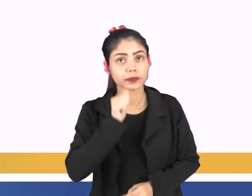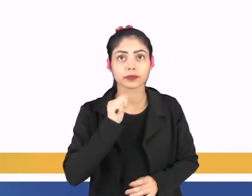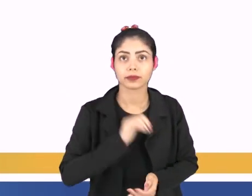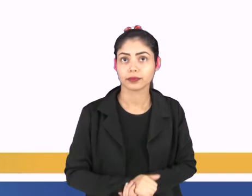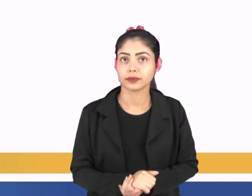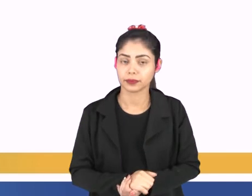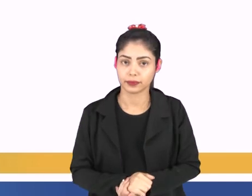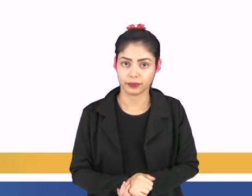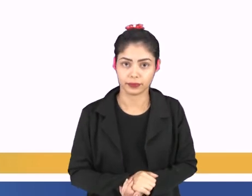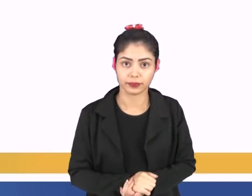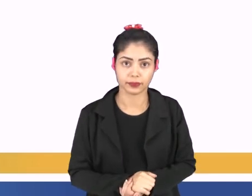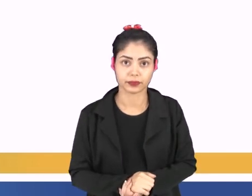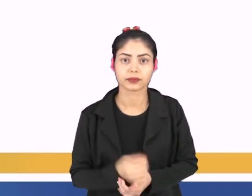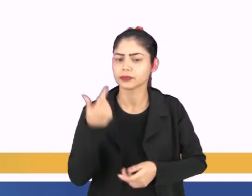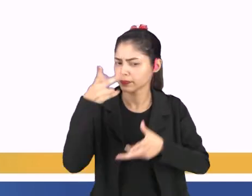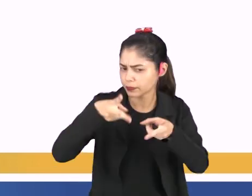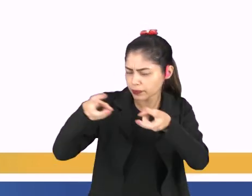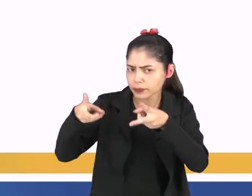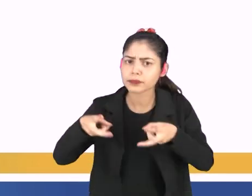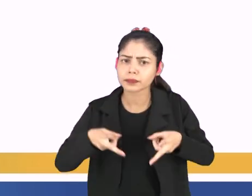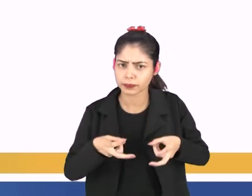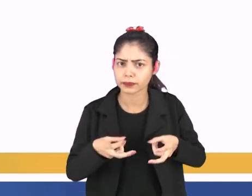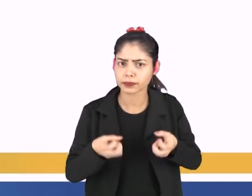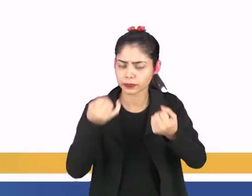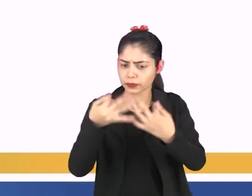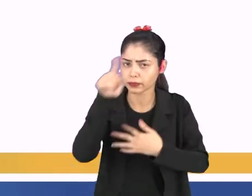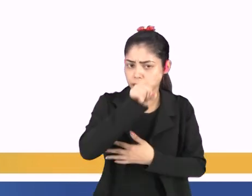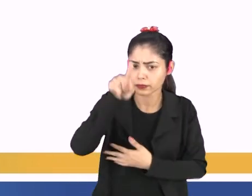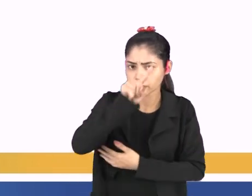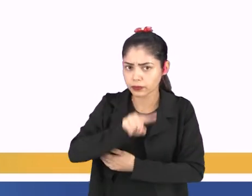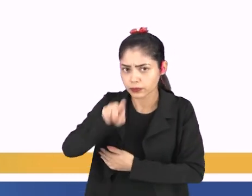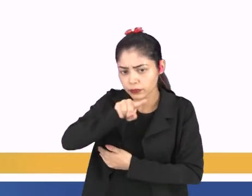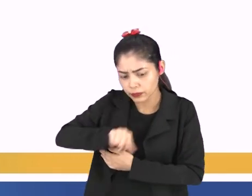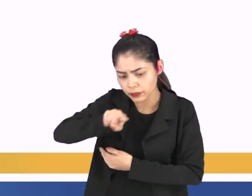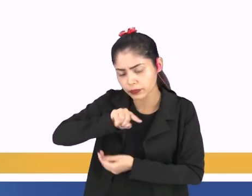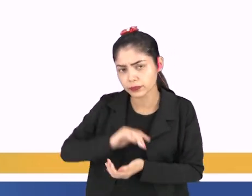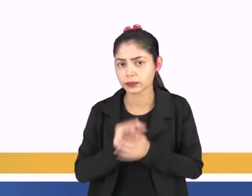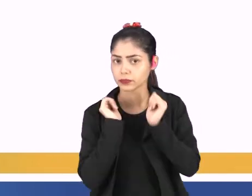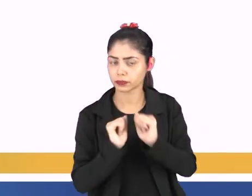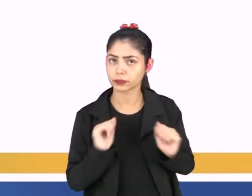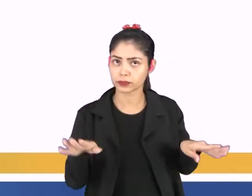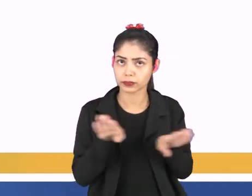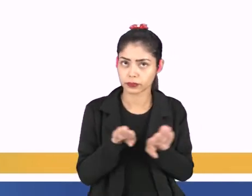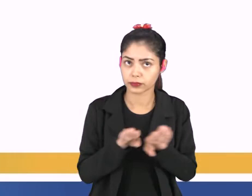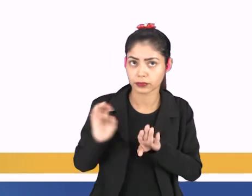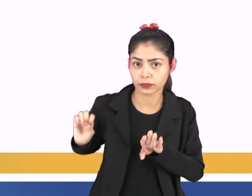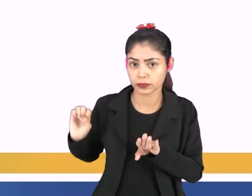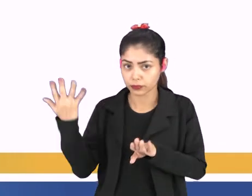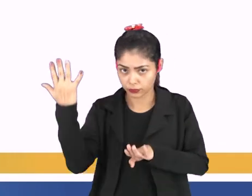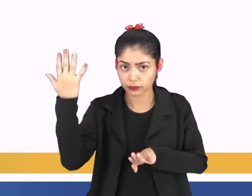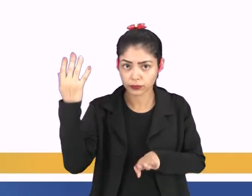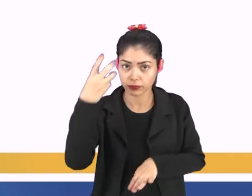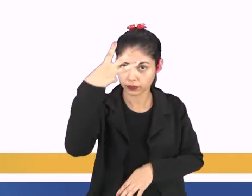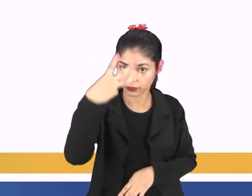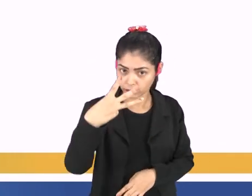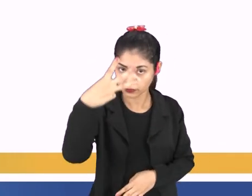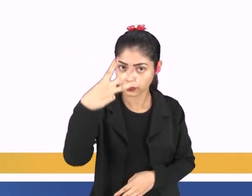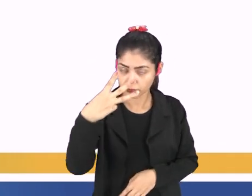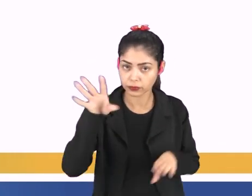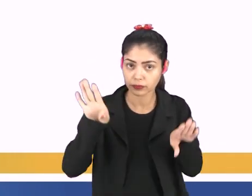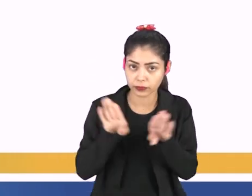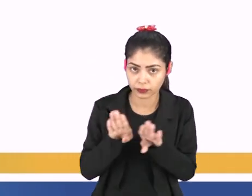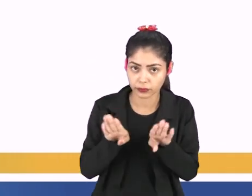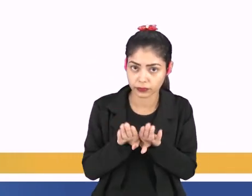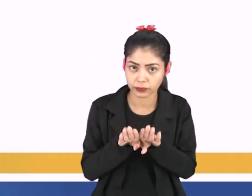Então percebam as situações que estão circuladas. Da mesma forma, pode acontecer 3 possibilidades de